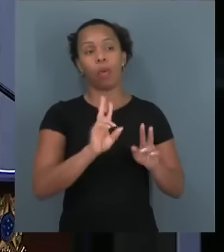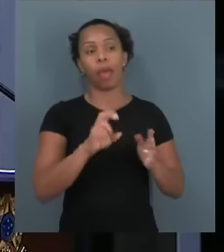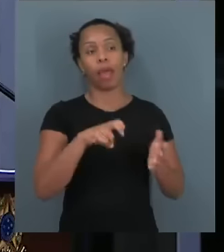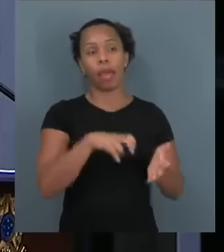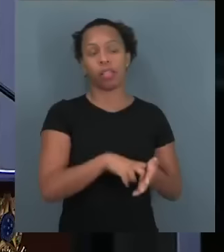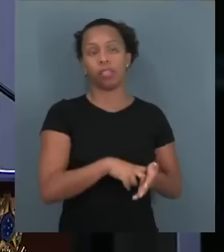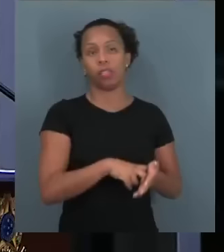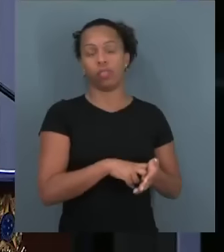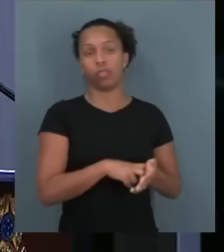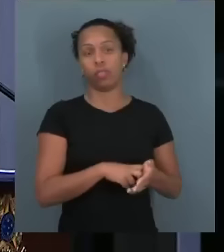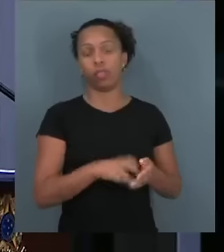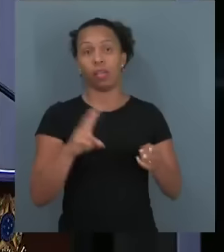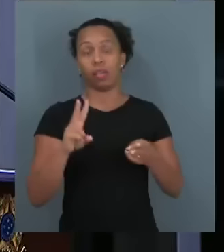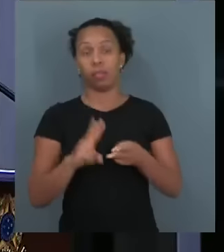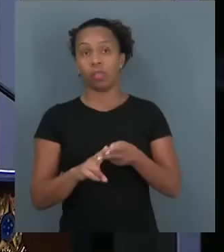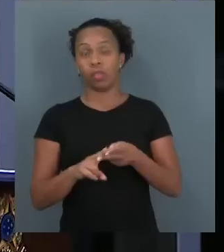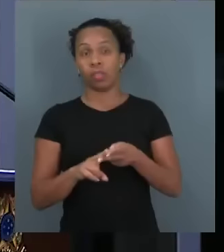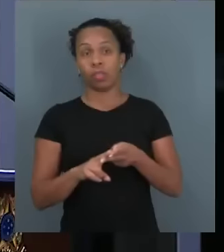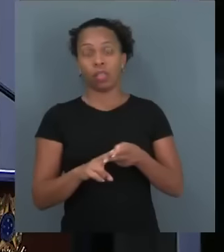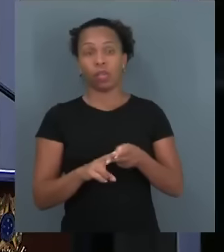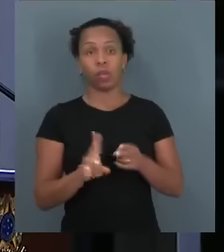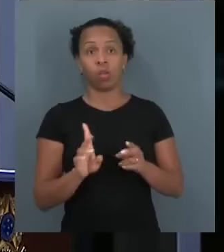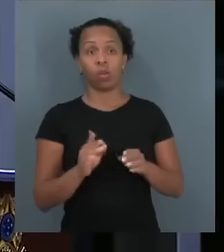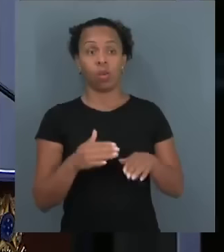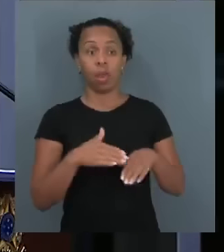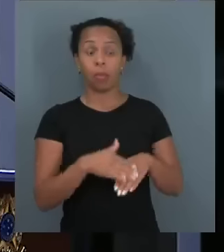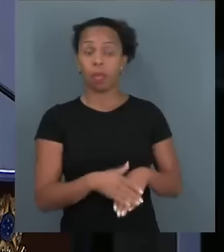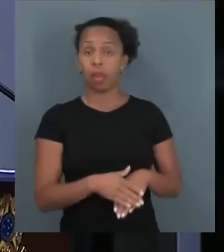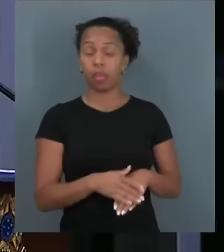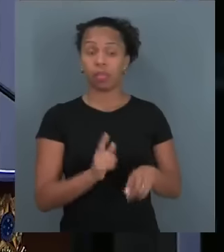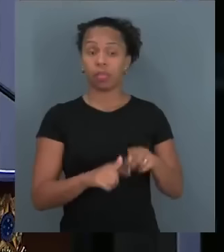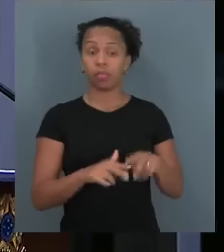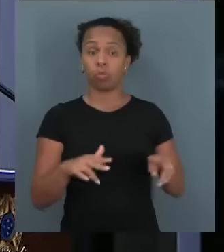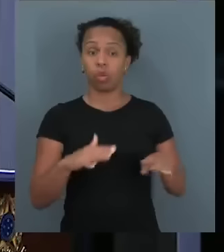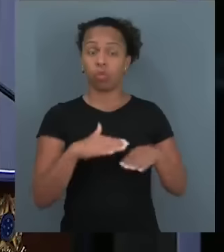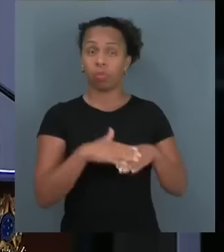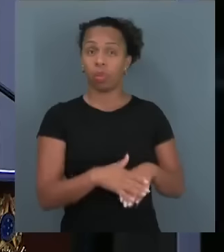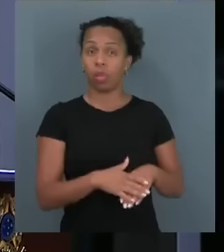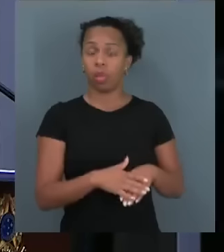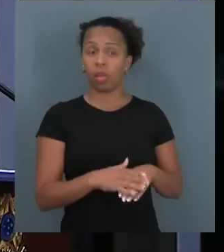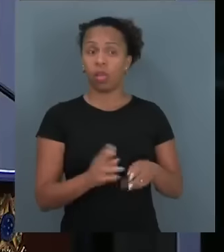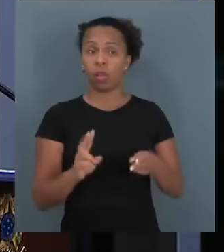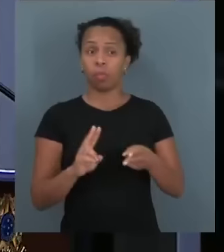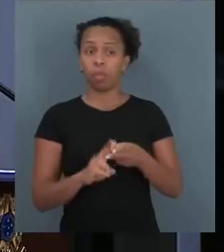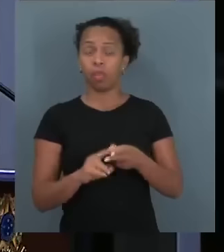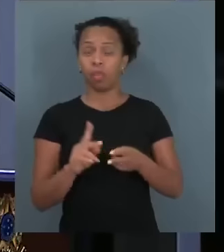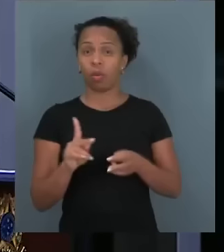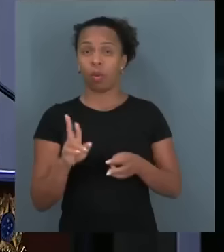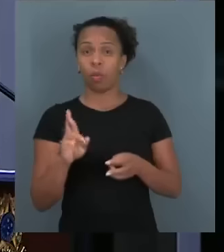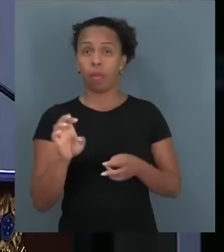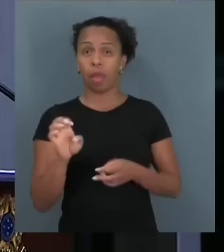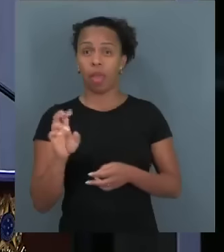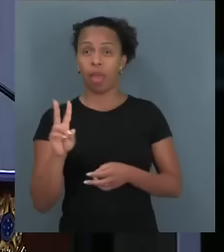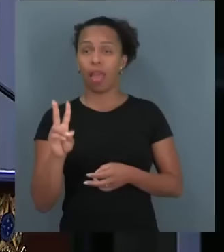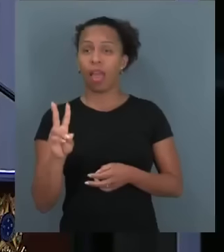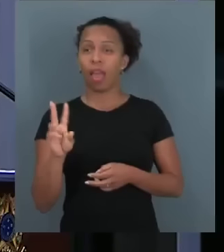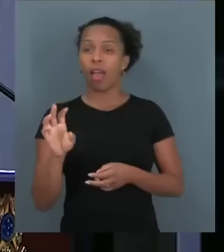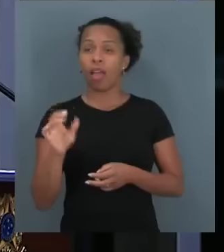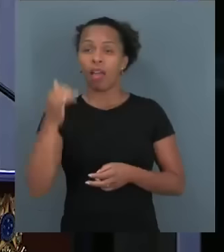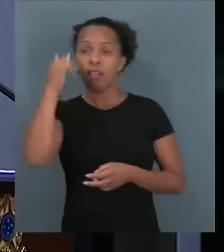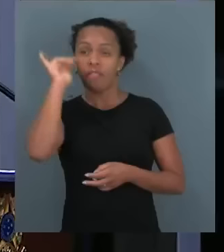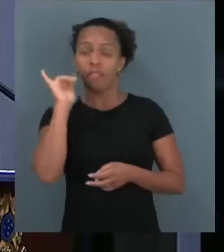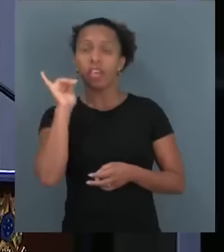Prisão preventiva não é instrumento de humilhação. Prisão preventiva não é ferramenta de pressão psicológica.